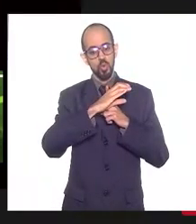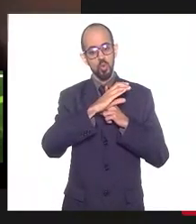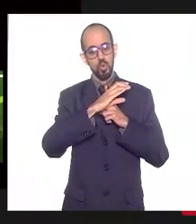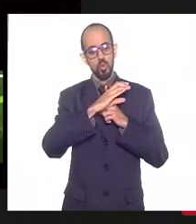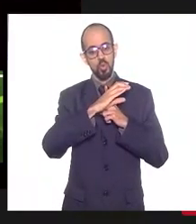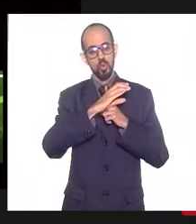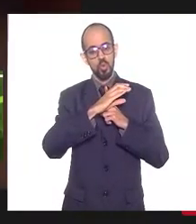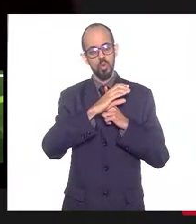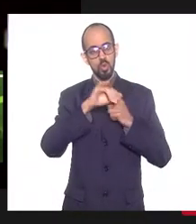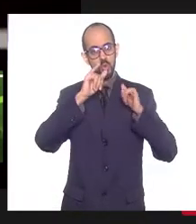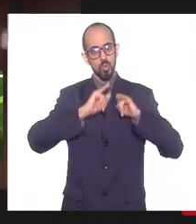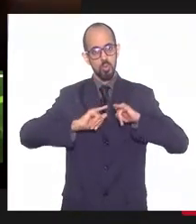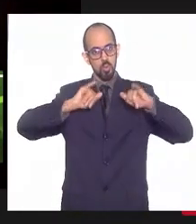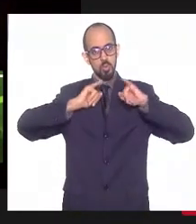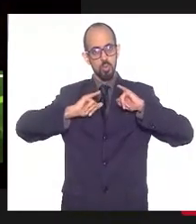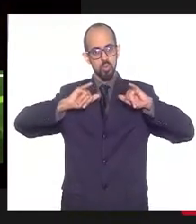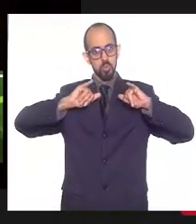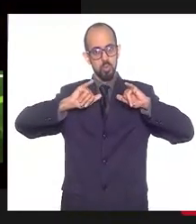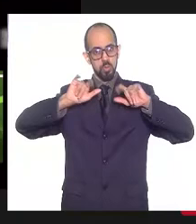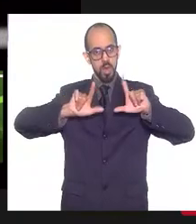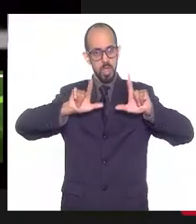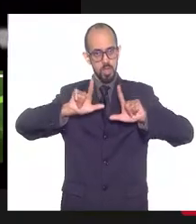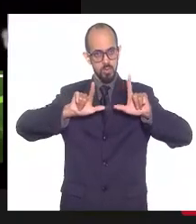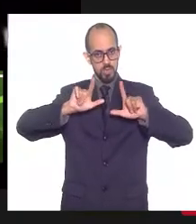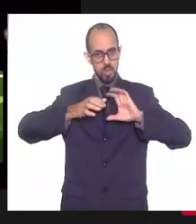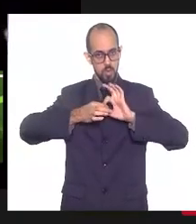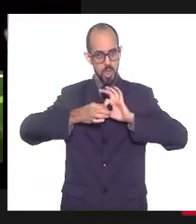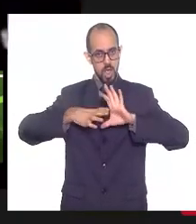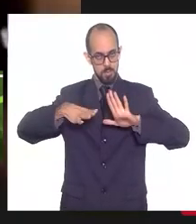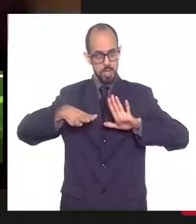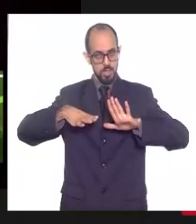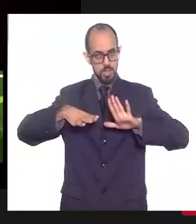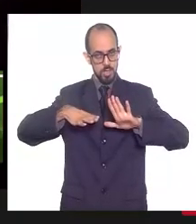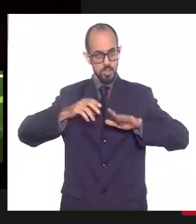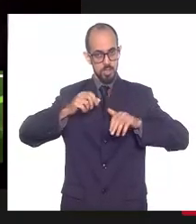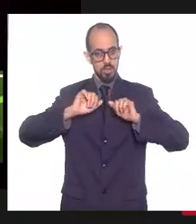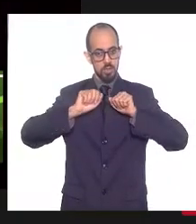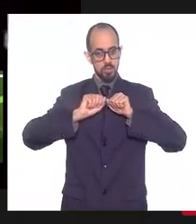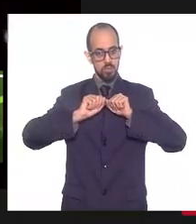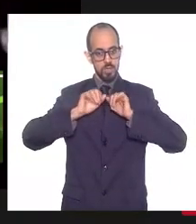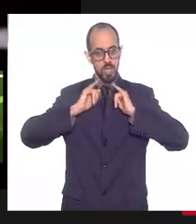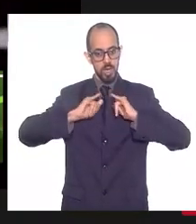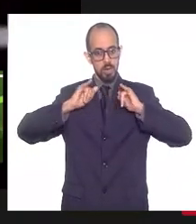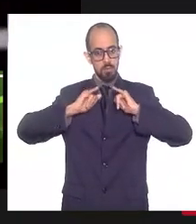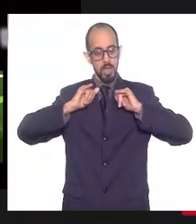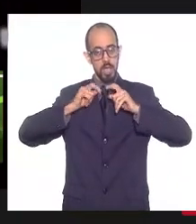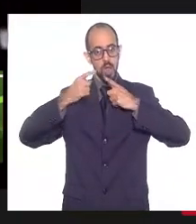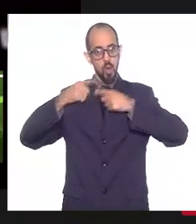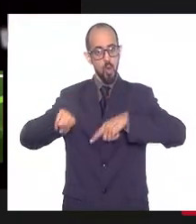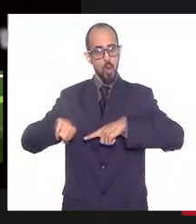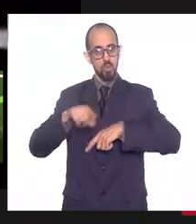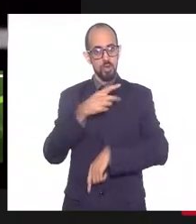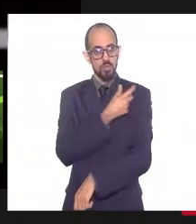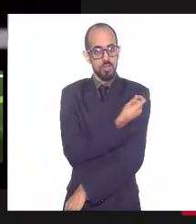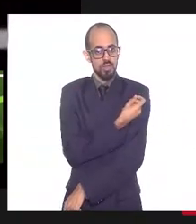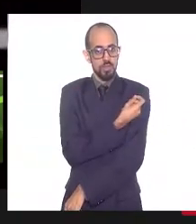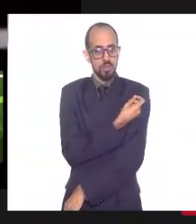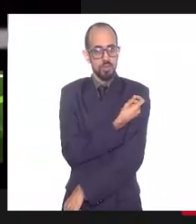num culto transmitido pela TV pública, fazer campanha contra a vacina do Covid.